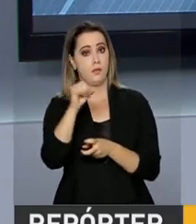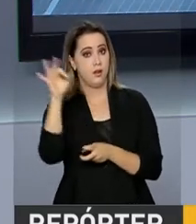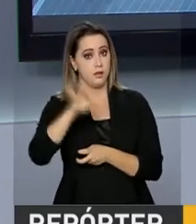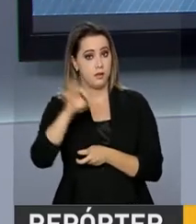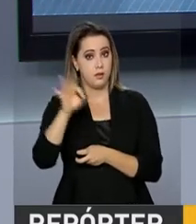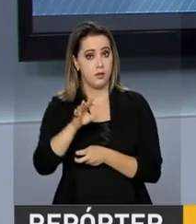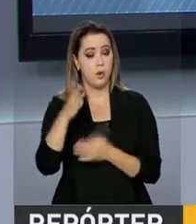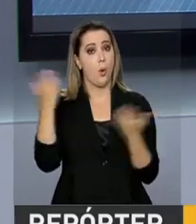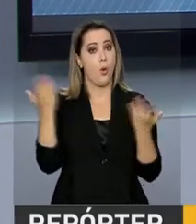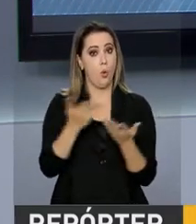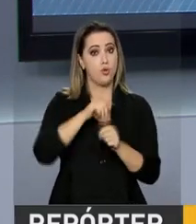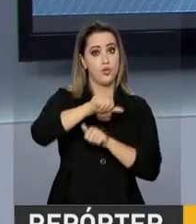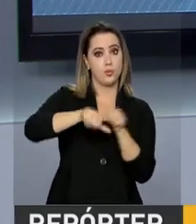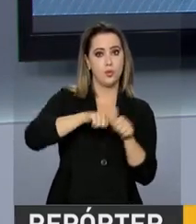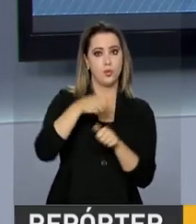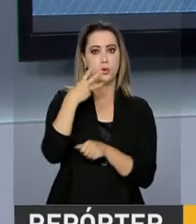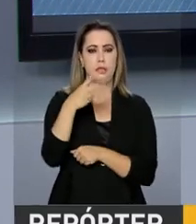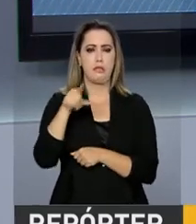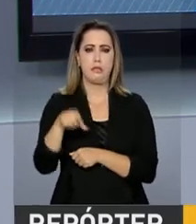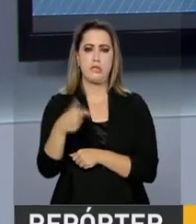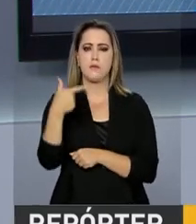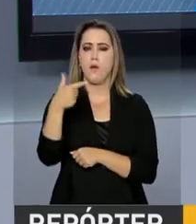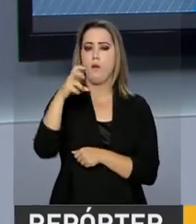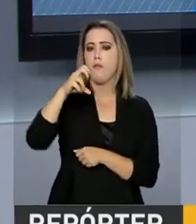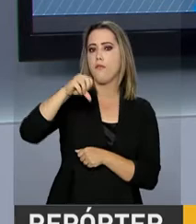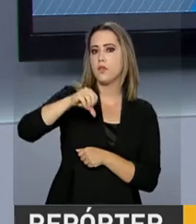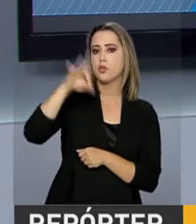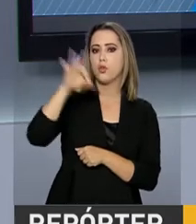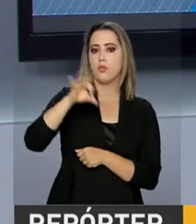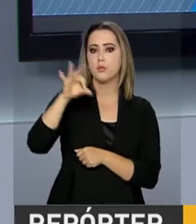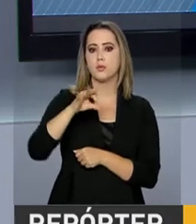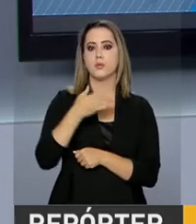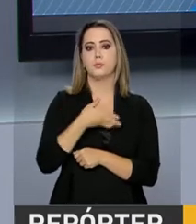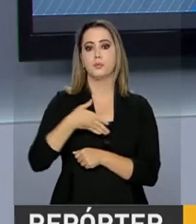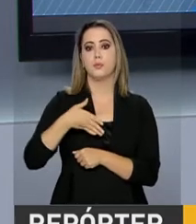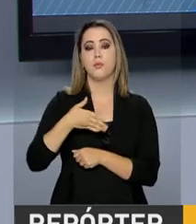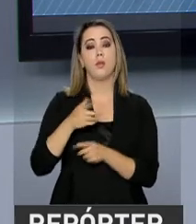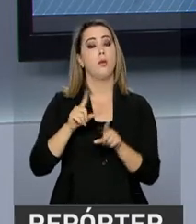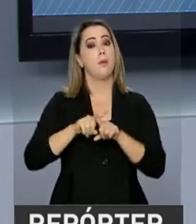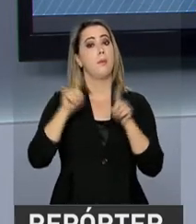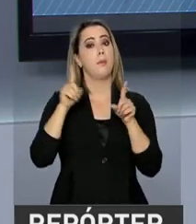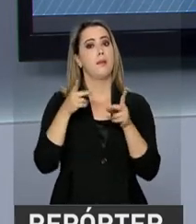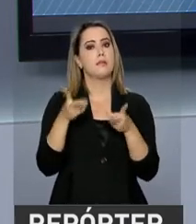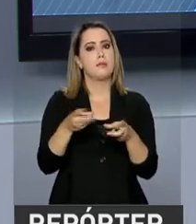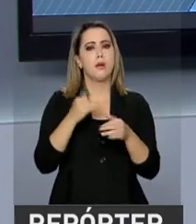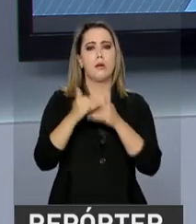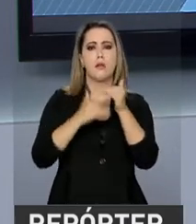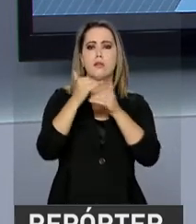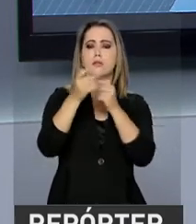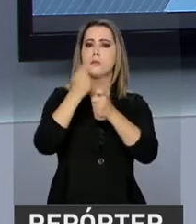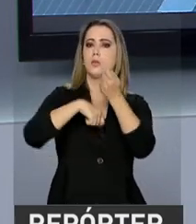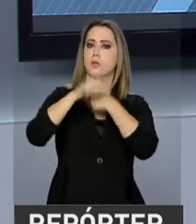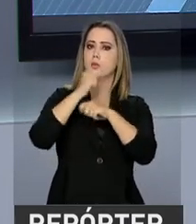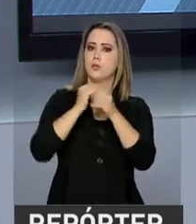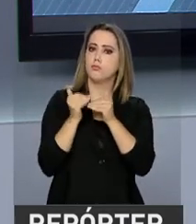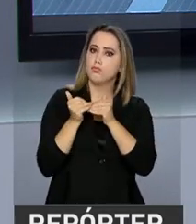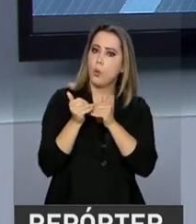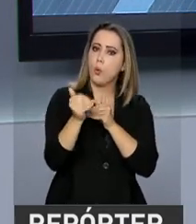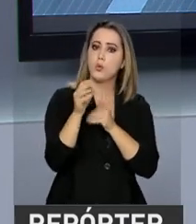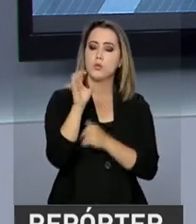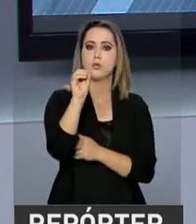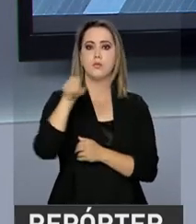por cento e hoje é de 3,29 por cento já a projeção para o crescimento da economia foi mantida